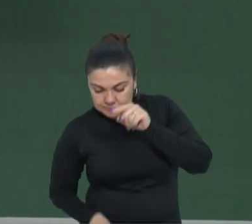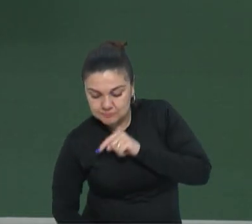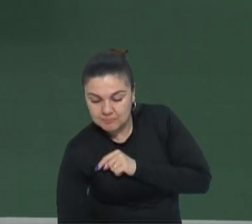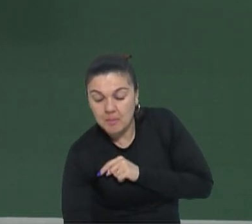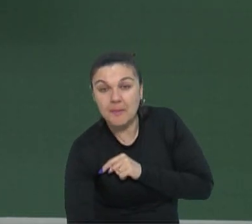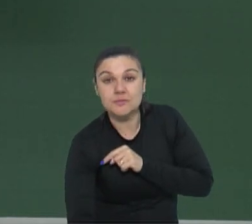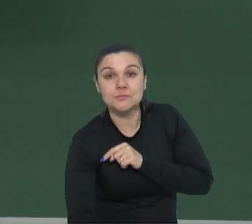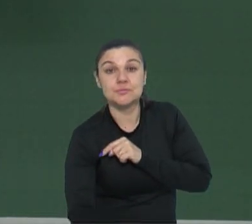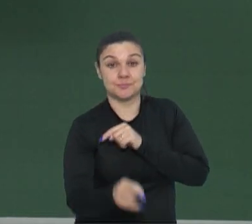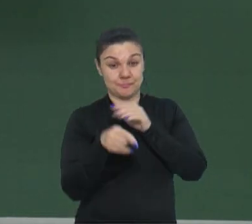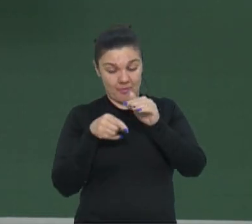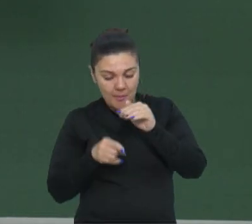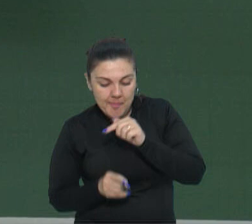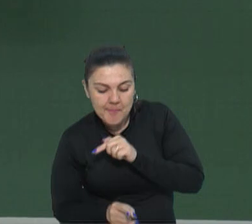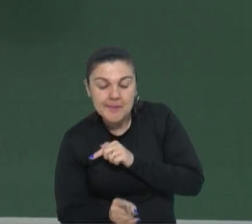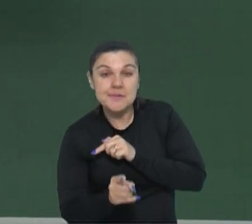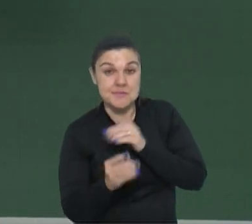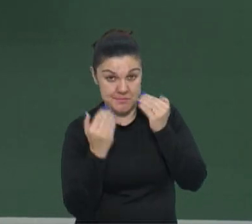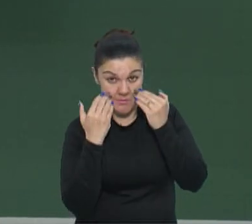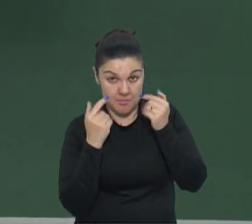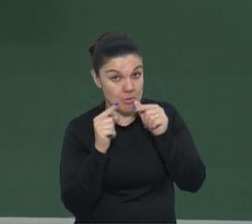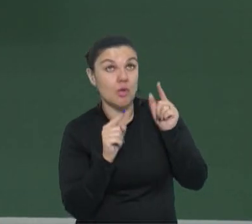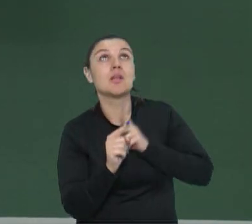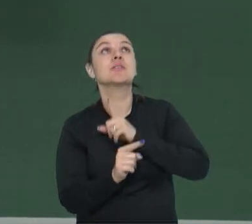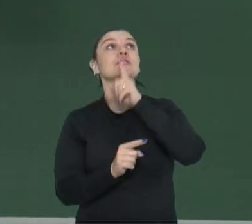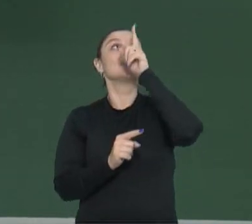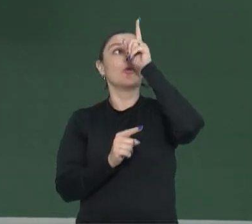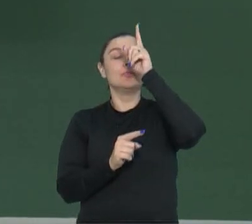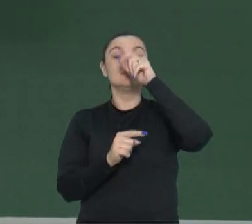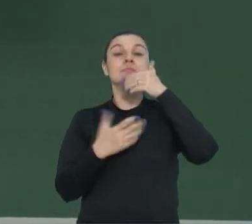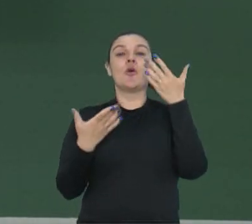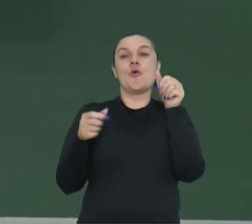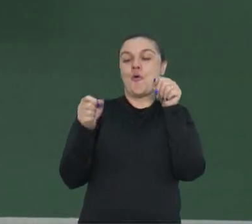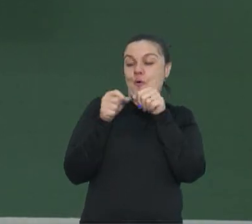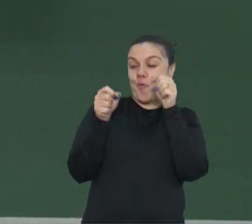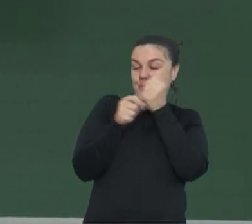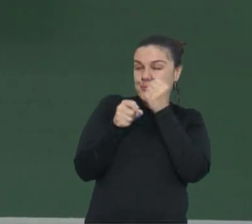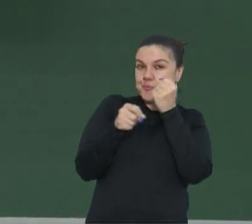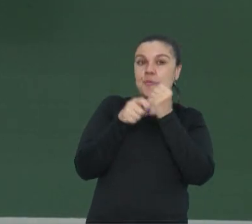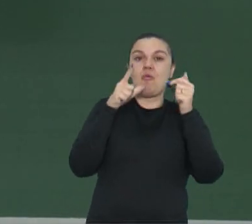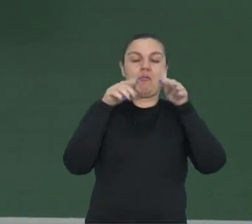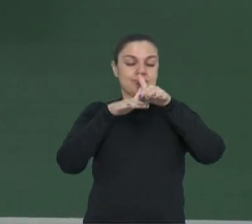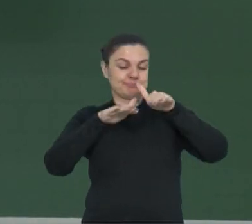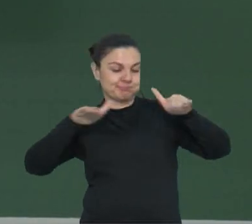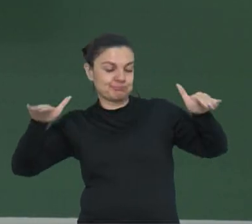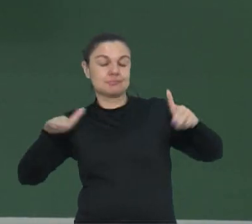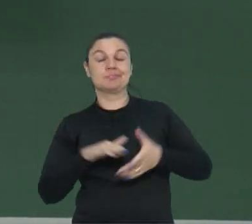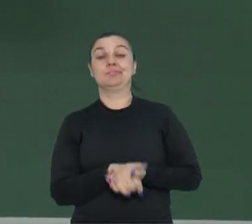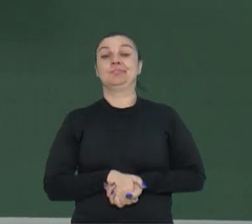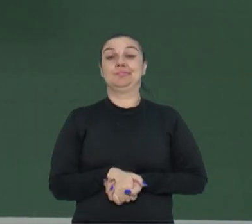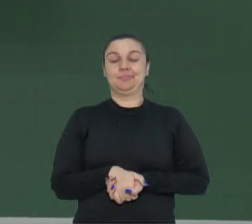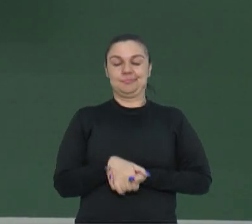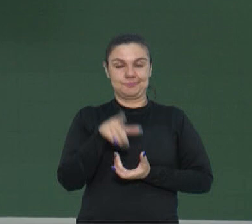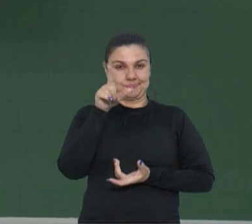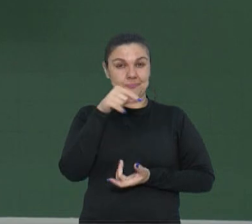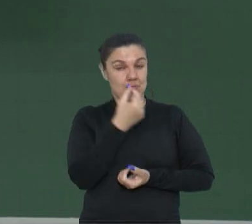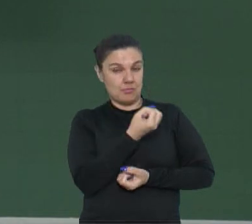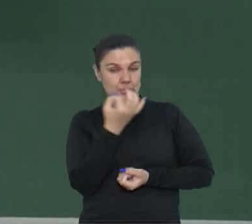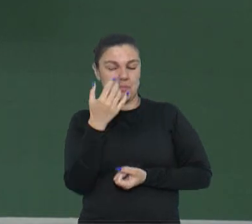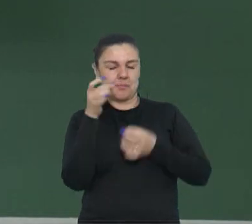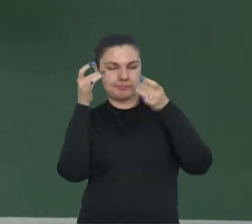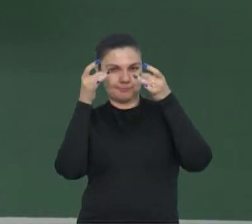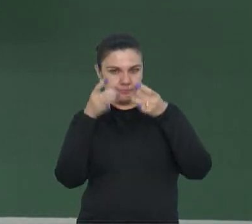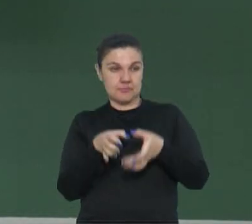para o subterrâneo. Não aquelas cavernas que sobem, né? E aí quando fizeram a hidrelétrica encheu tudo de água. Essa é uma das poucas que